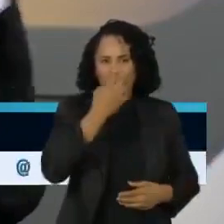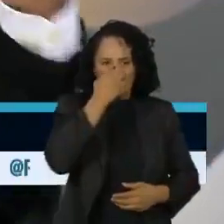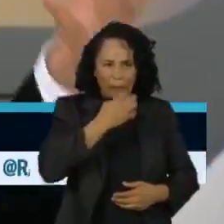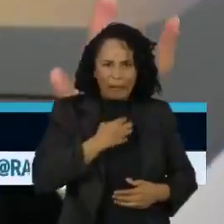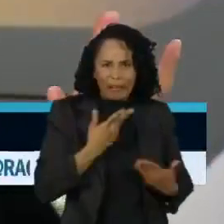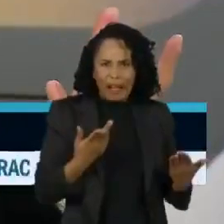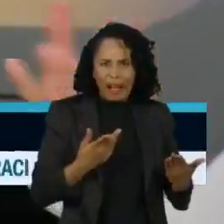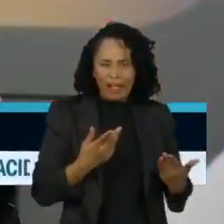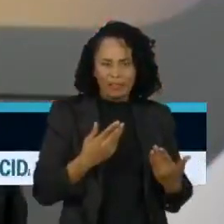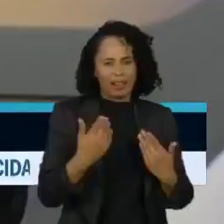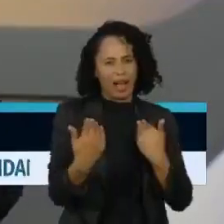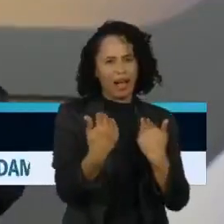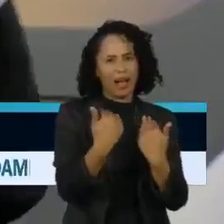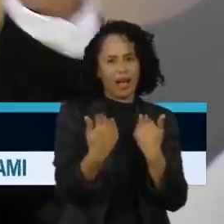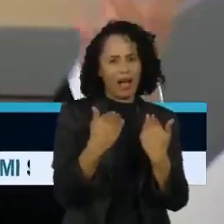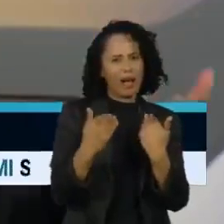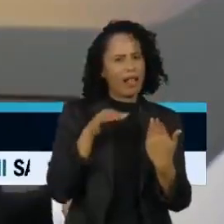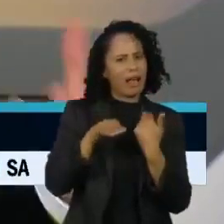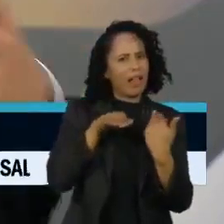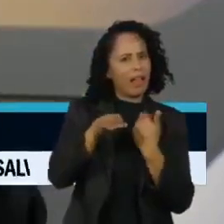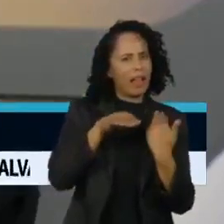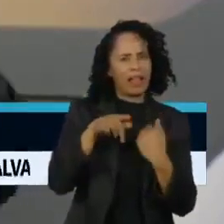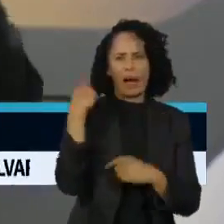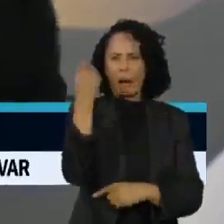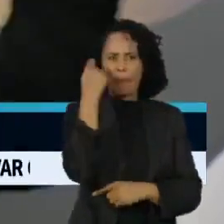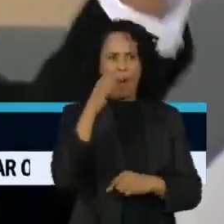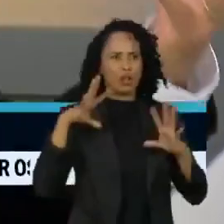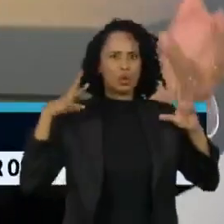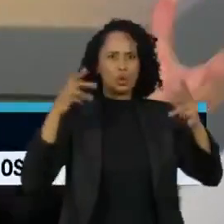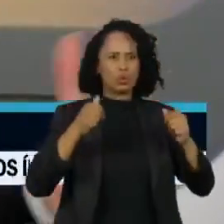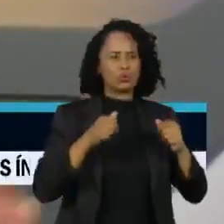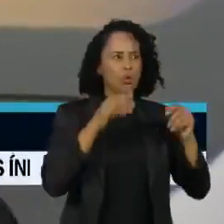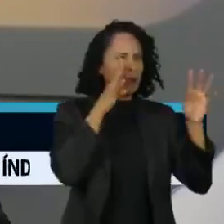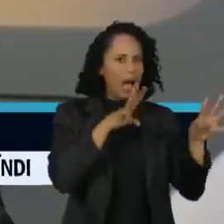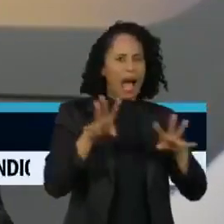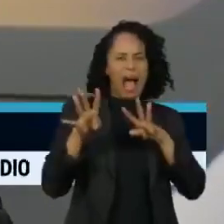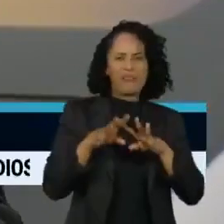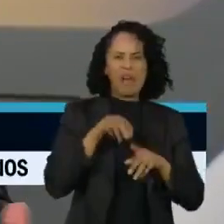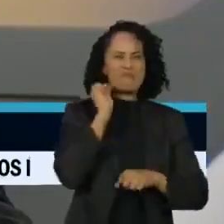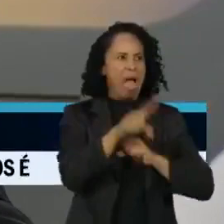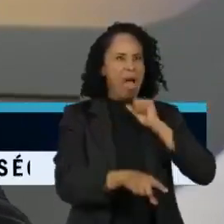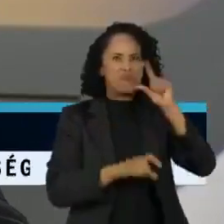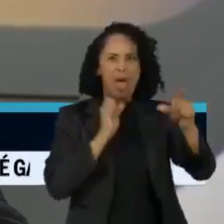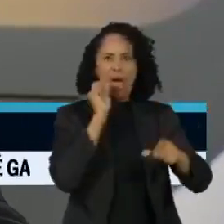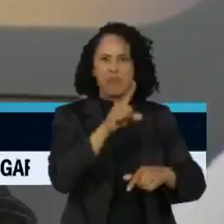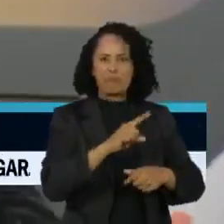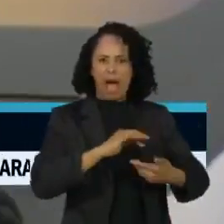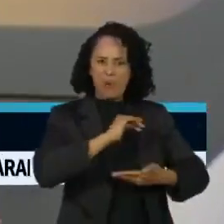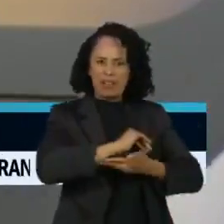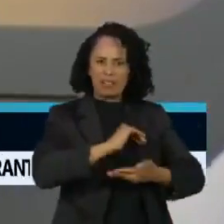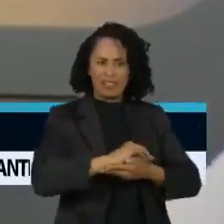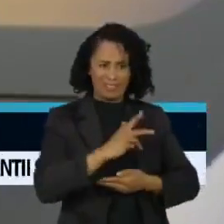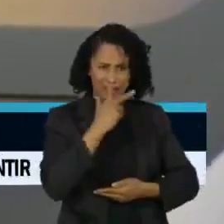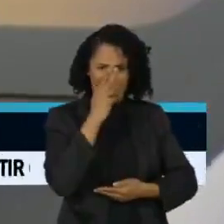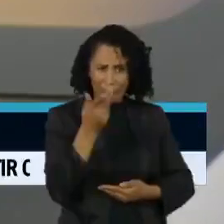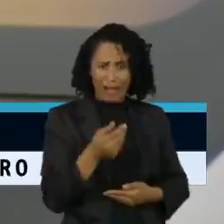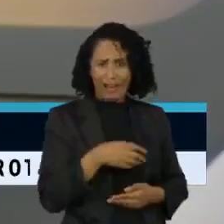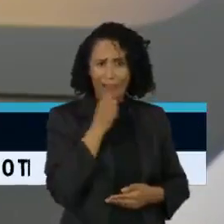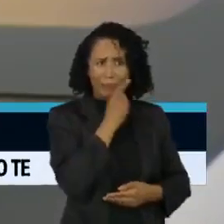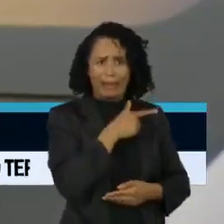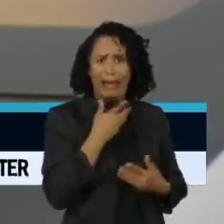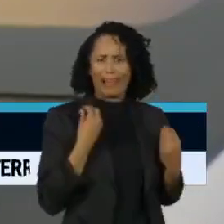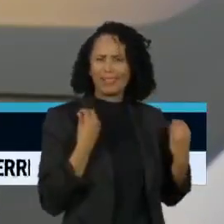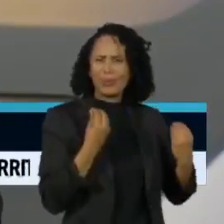manifestação na Paulista enorme para o mundo inteiro ver, ficar xingando o STF. Parece a República da Banana. Então, eu tenho uma